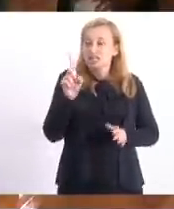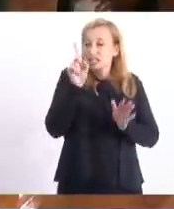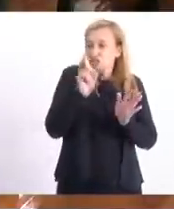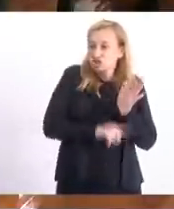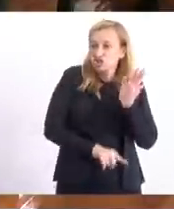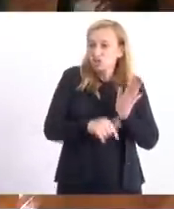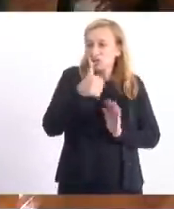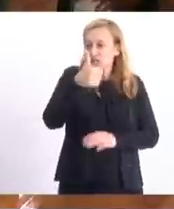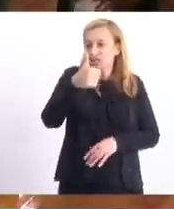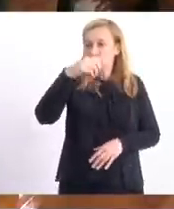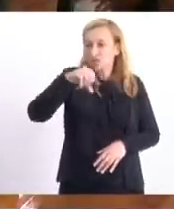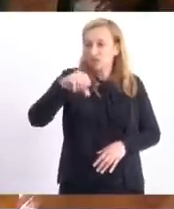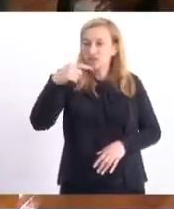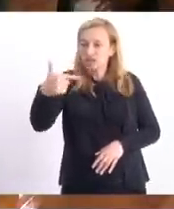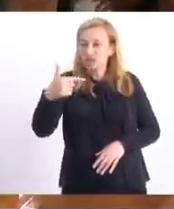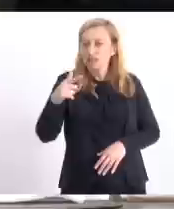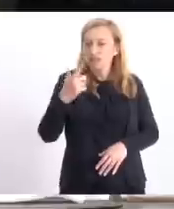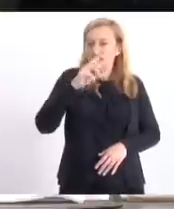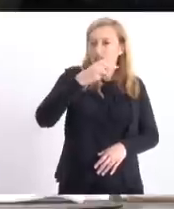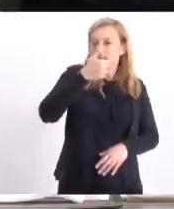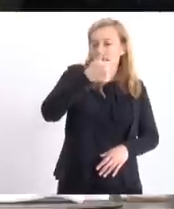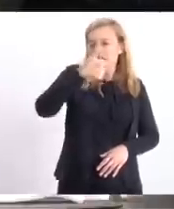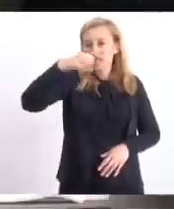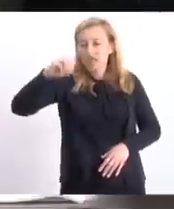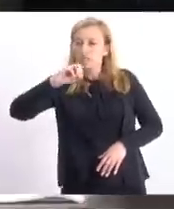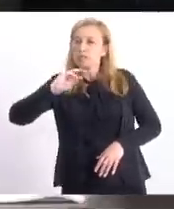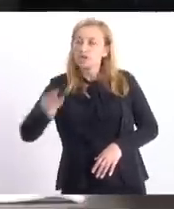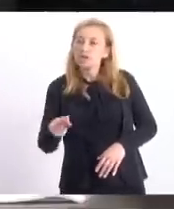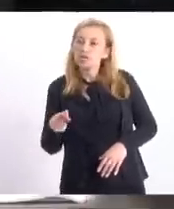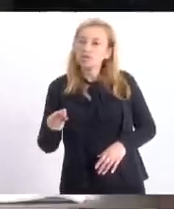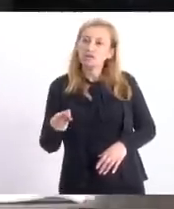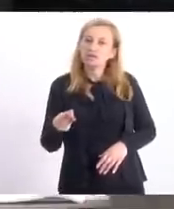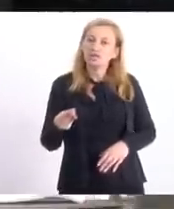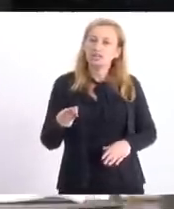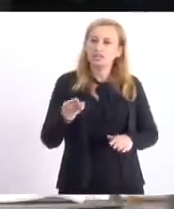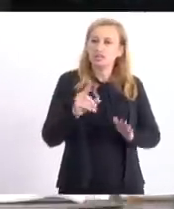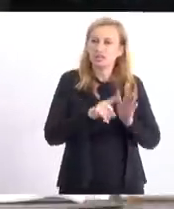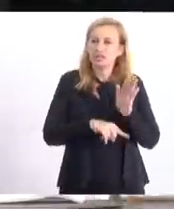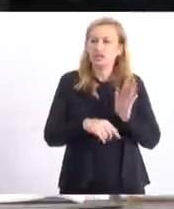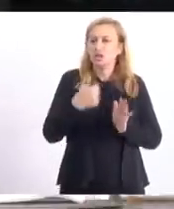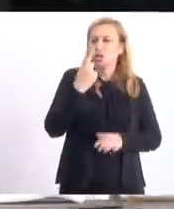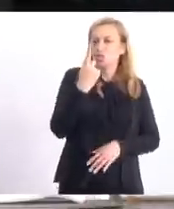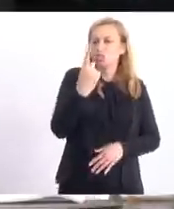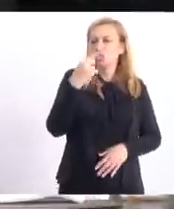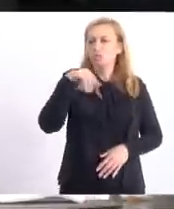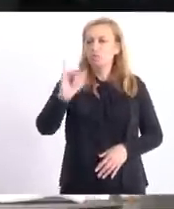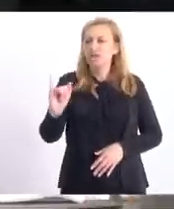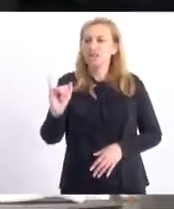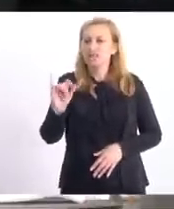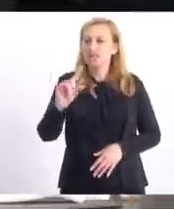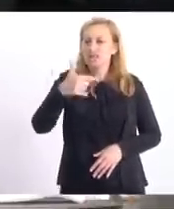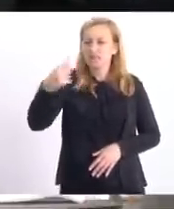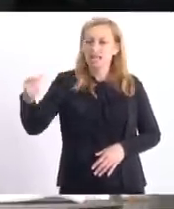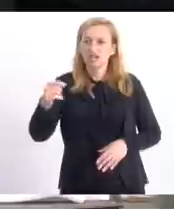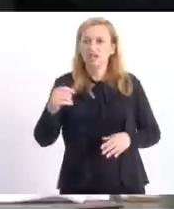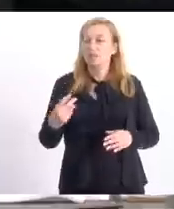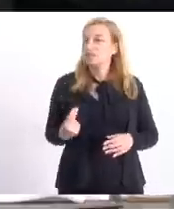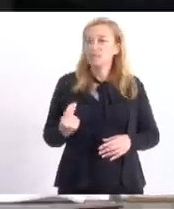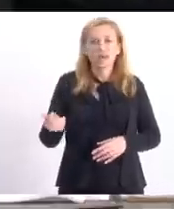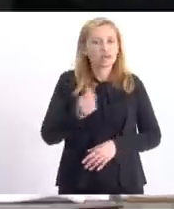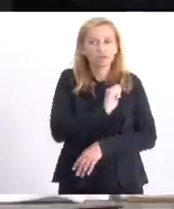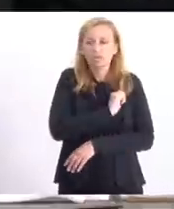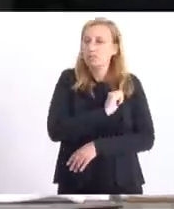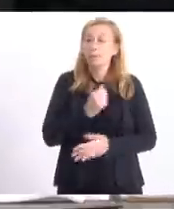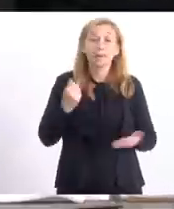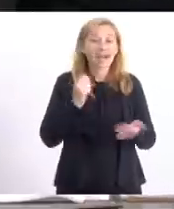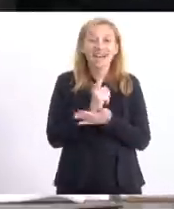o 192, o impacto é de 100 milhões. Se subiu de 122 para 150, o impacto é de 1,1 bilhão. Estamos fora do regime, deputado Alan. Não vamos